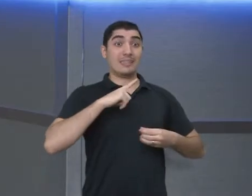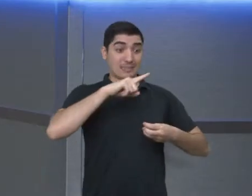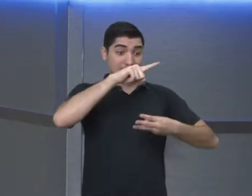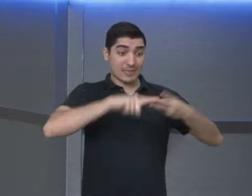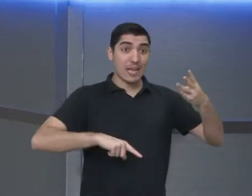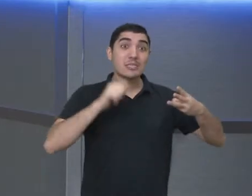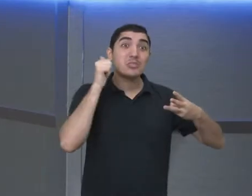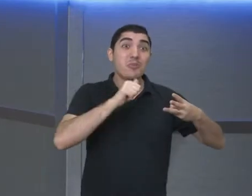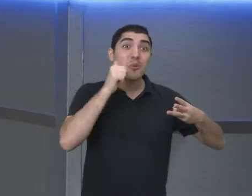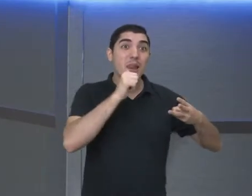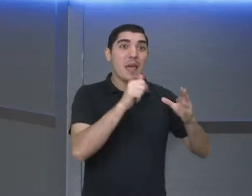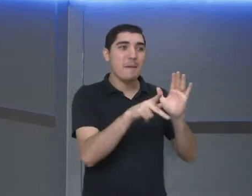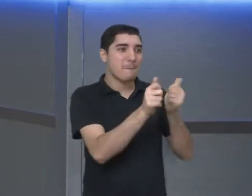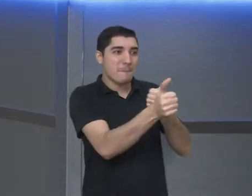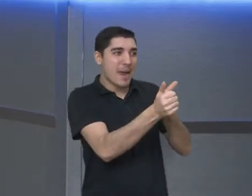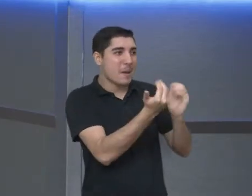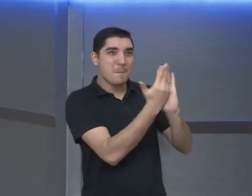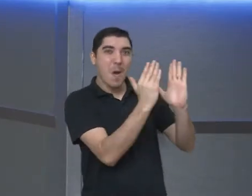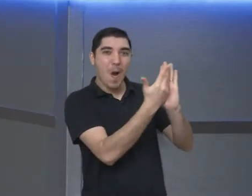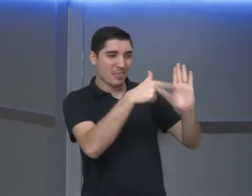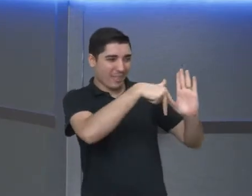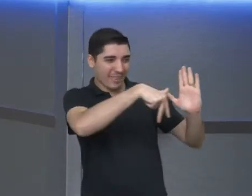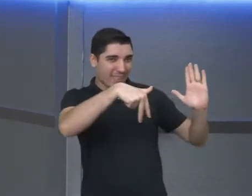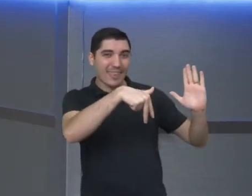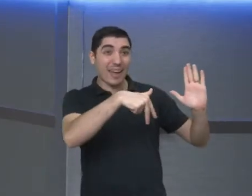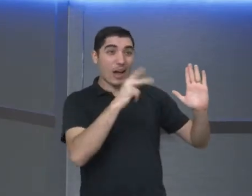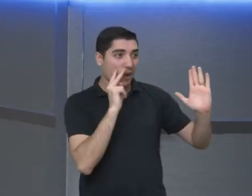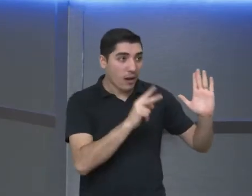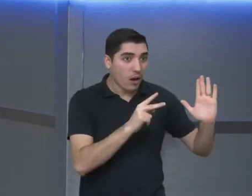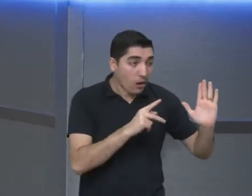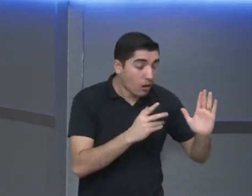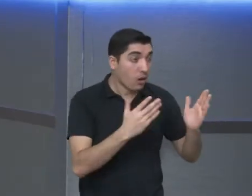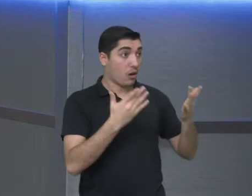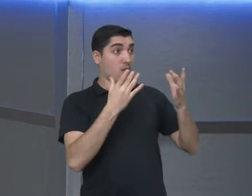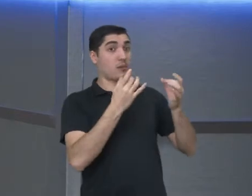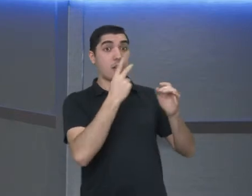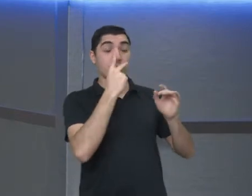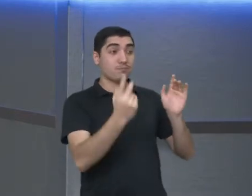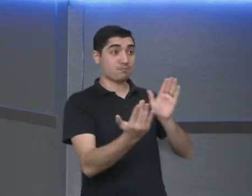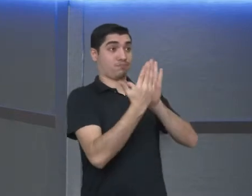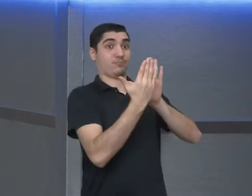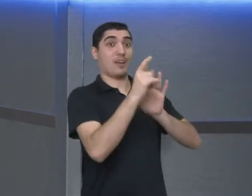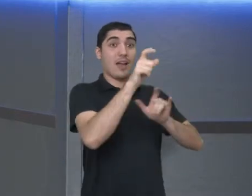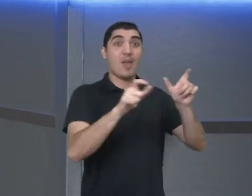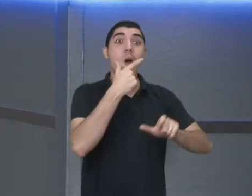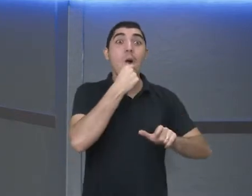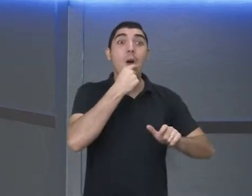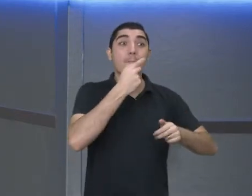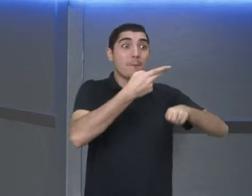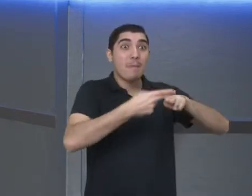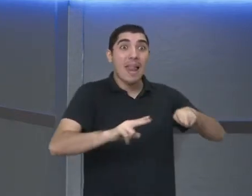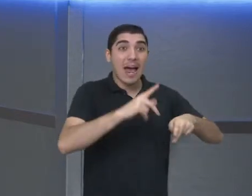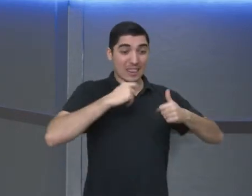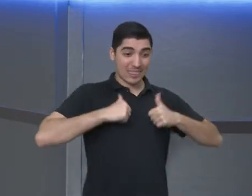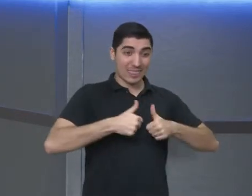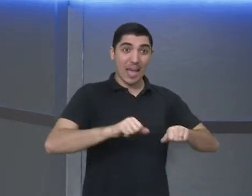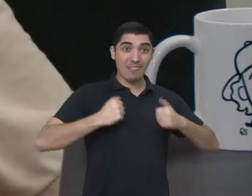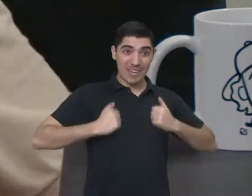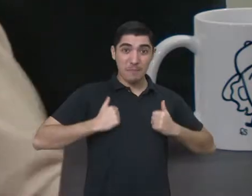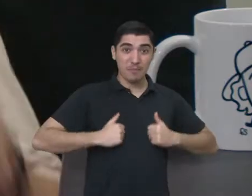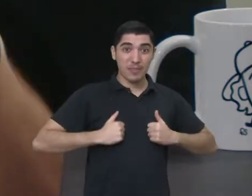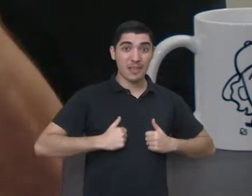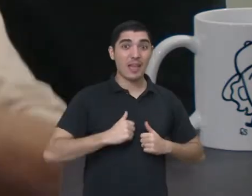dando chapéu em um, dando chapéu em outro, chutando para o gol. Hoje na câmera, na TV, você tem aquela imagem todinha, você não precisa, não